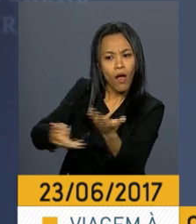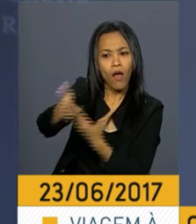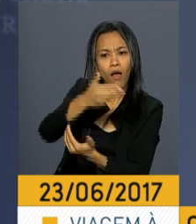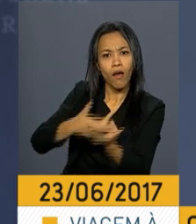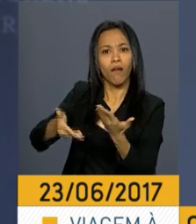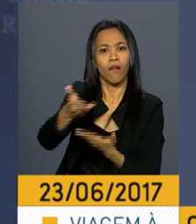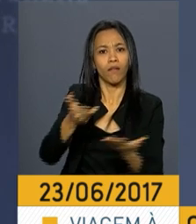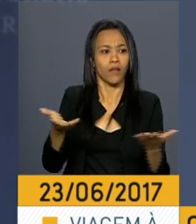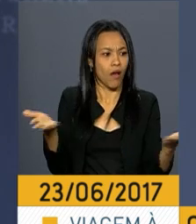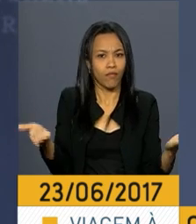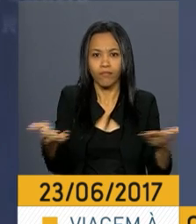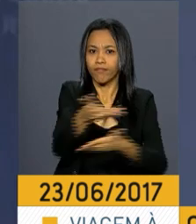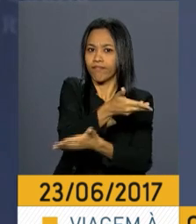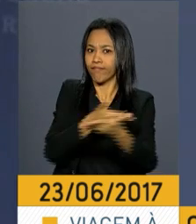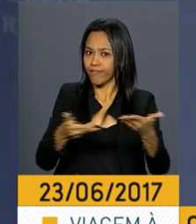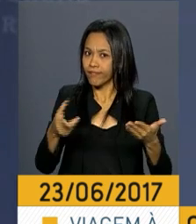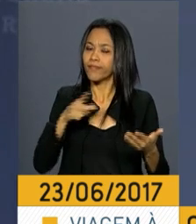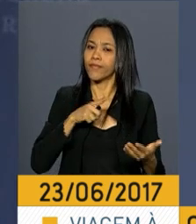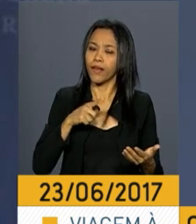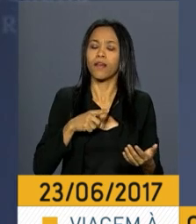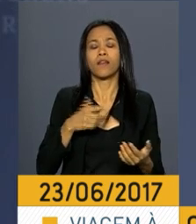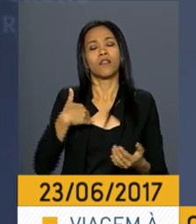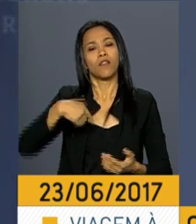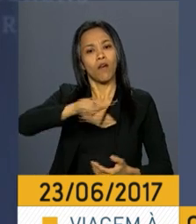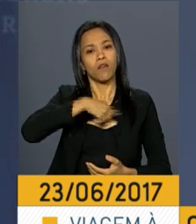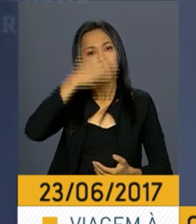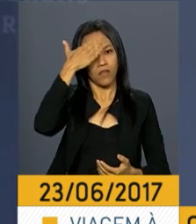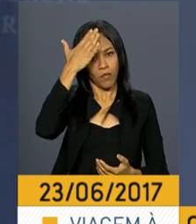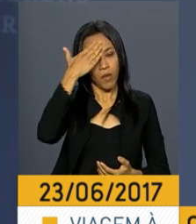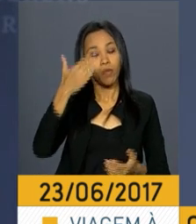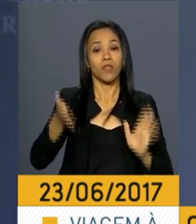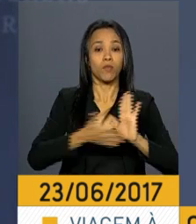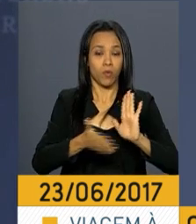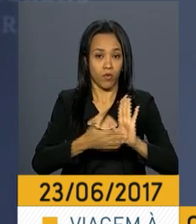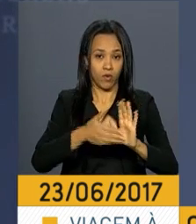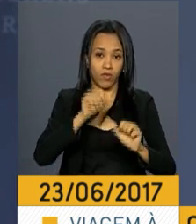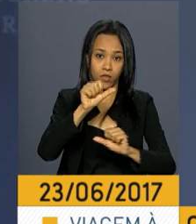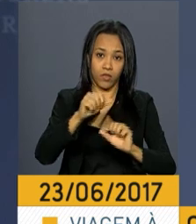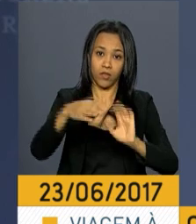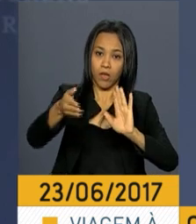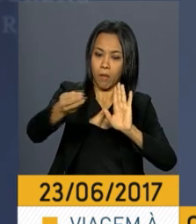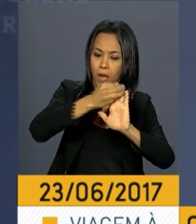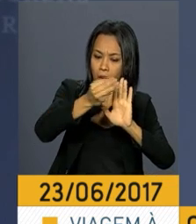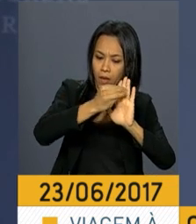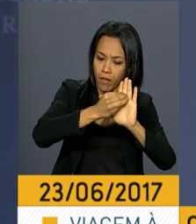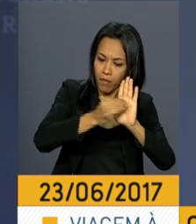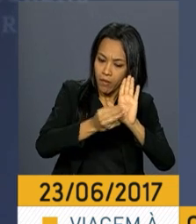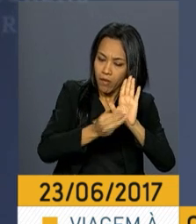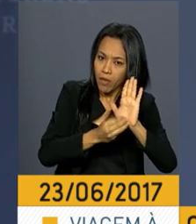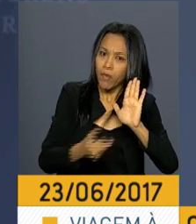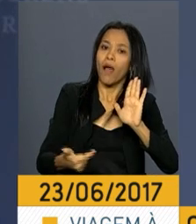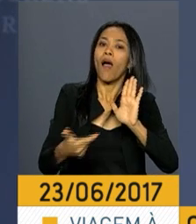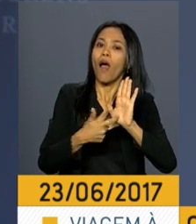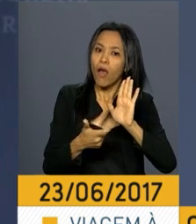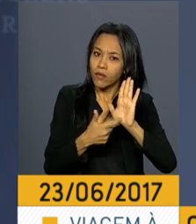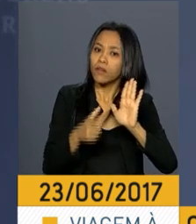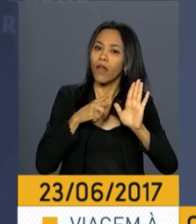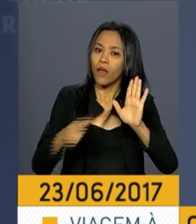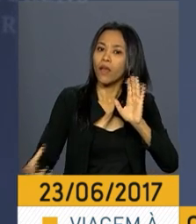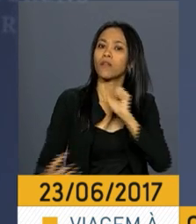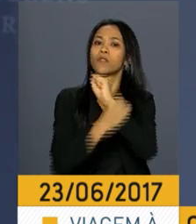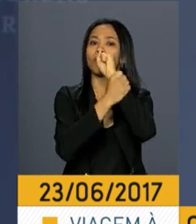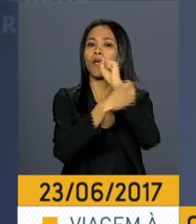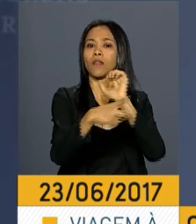no país. Não é sem razão que as medidas que estão sendo tomadas no presente momento são amparadas pela